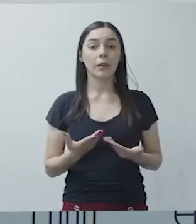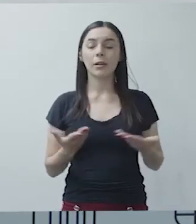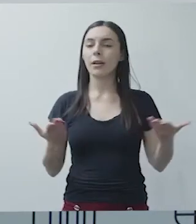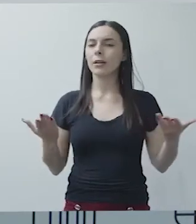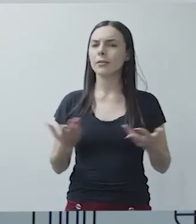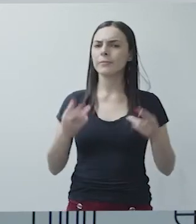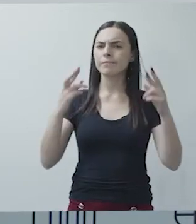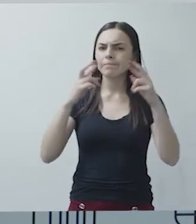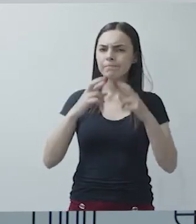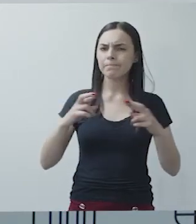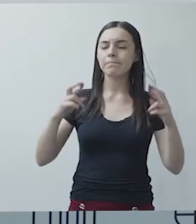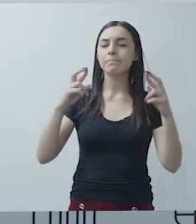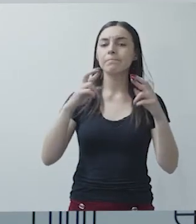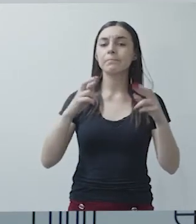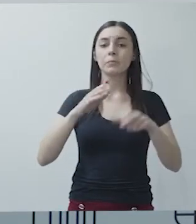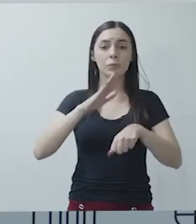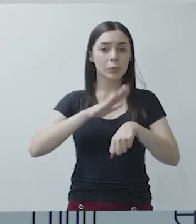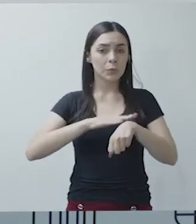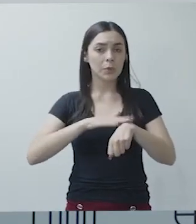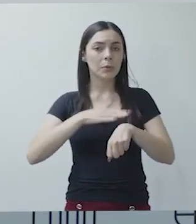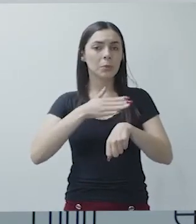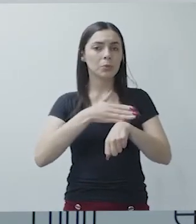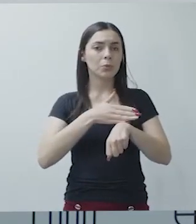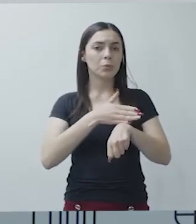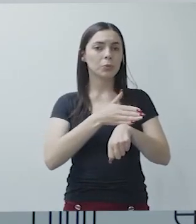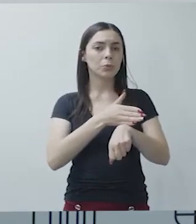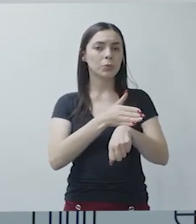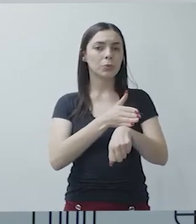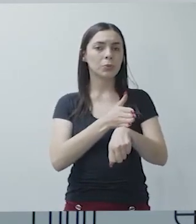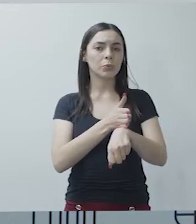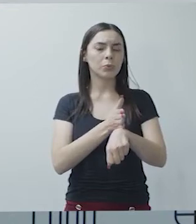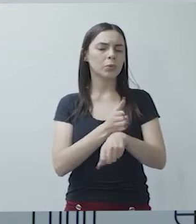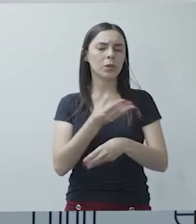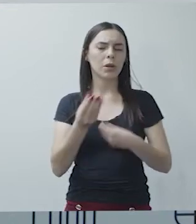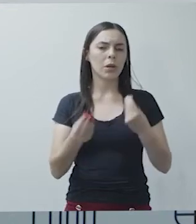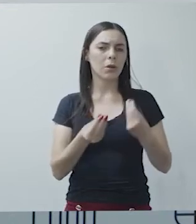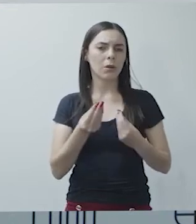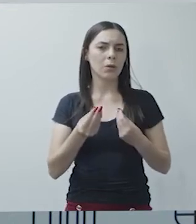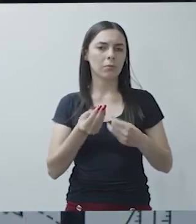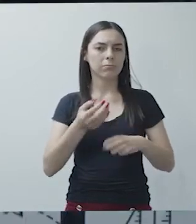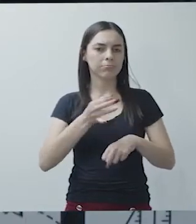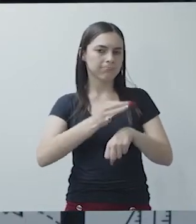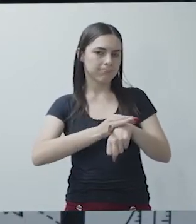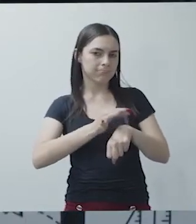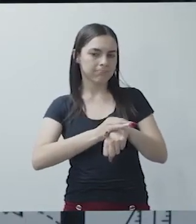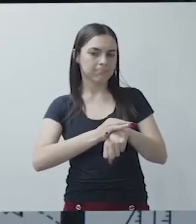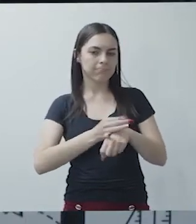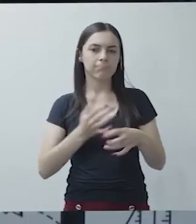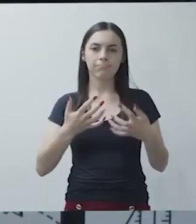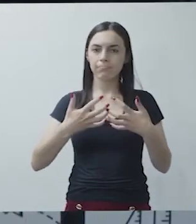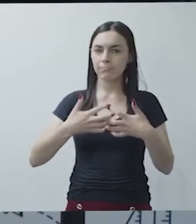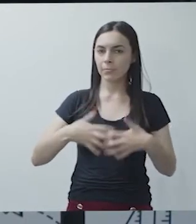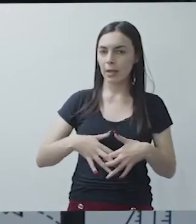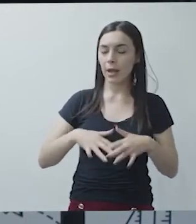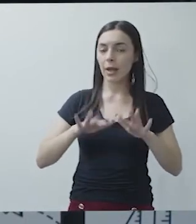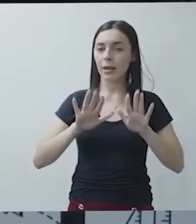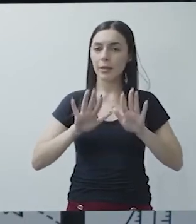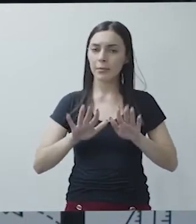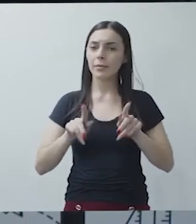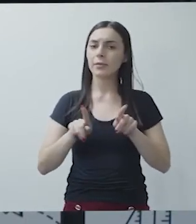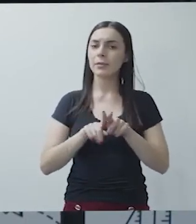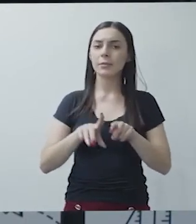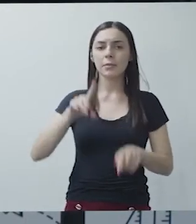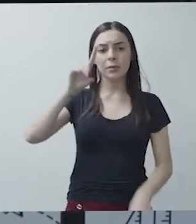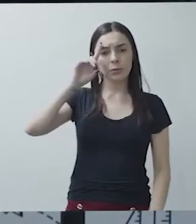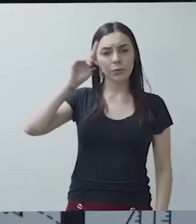conseguimos observar que o tempo passa através desses relógios. Mas também nós temos o